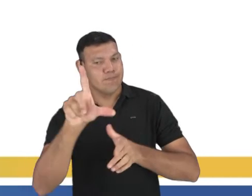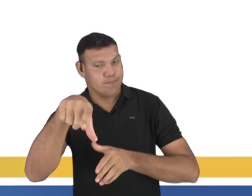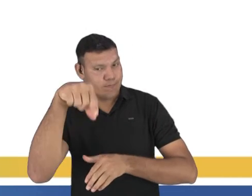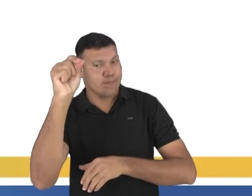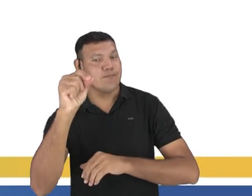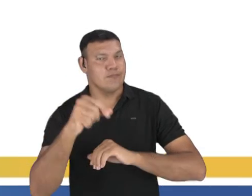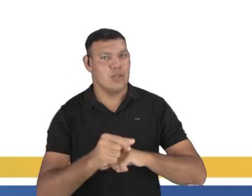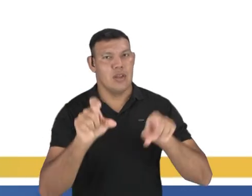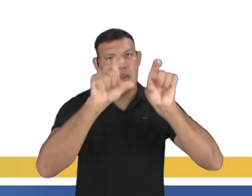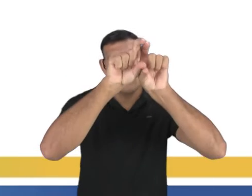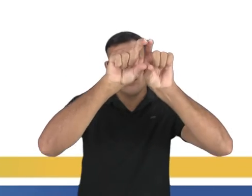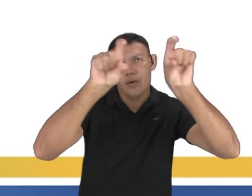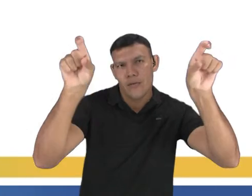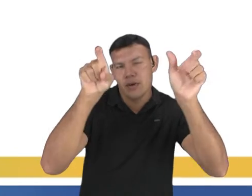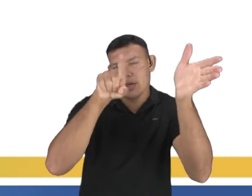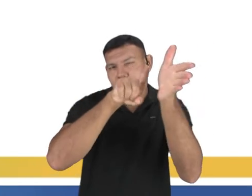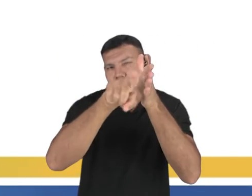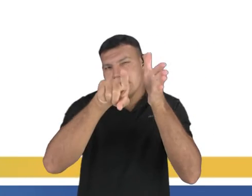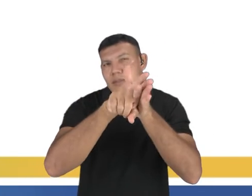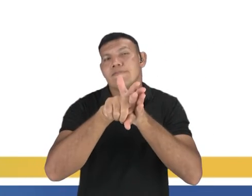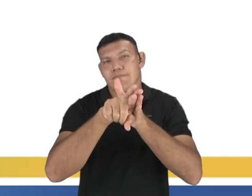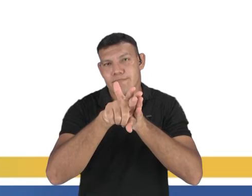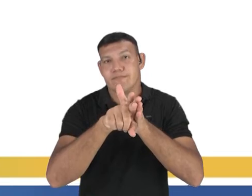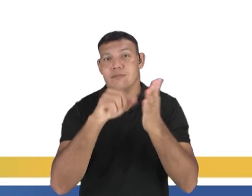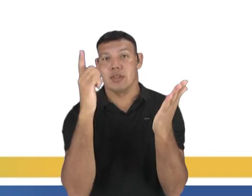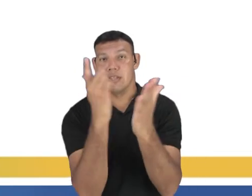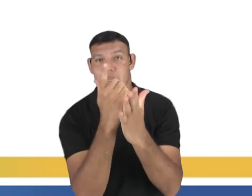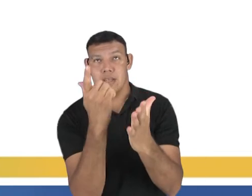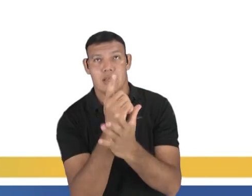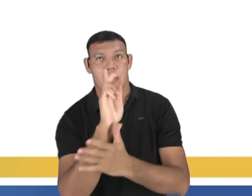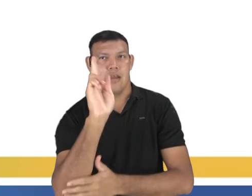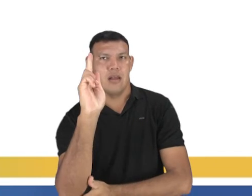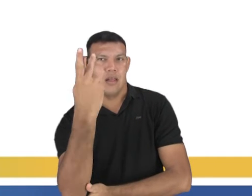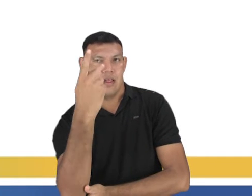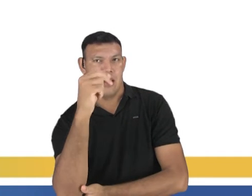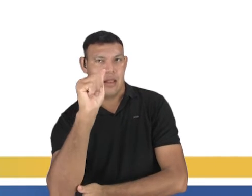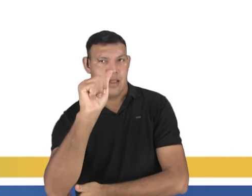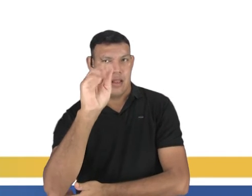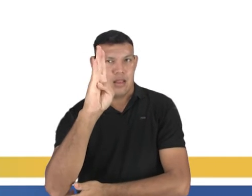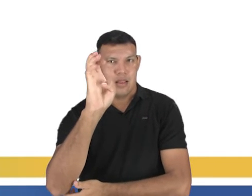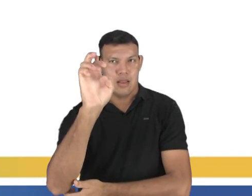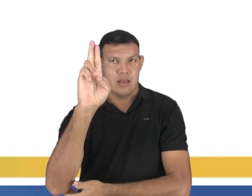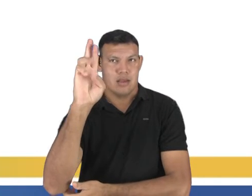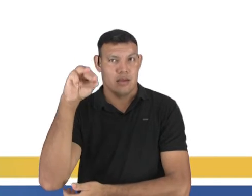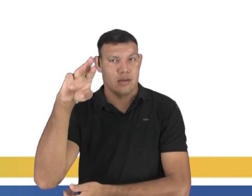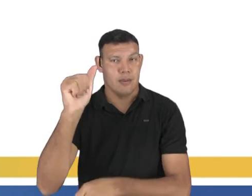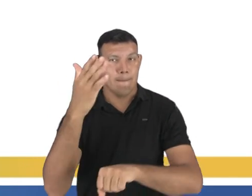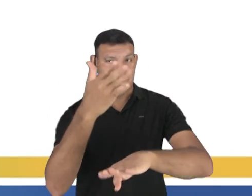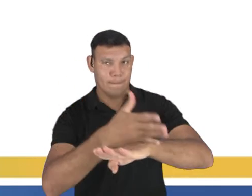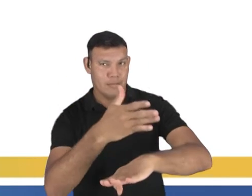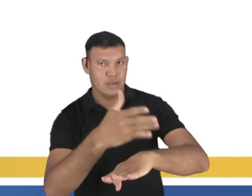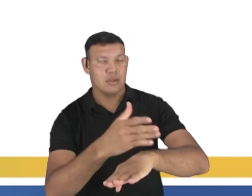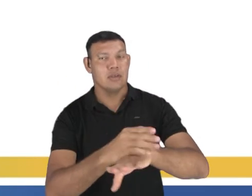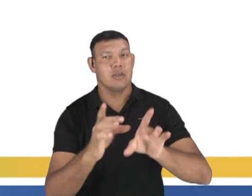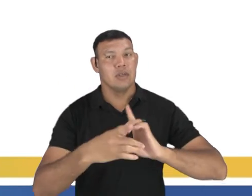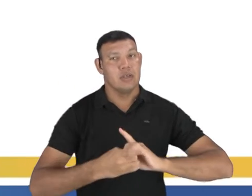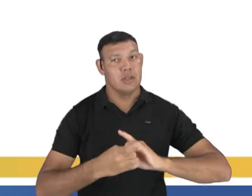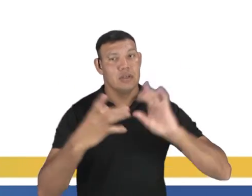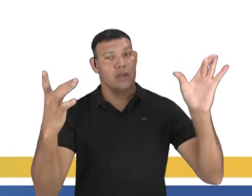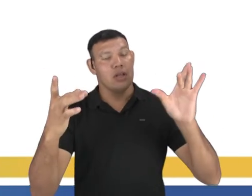o fragmento retirado da obra Habermas, Modernidade e Democracia